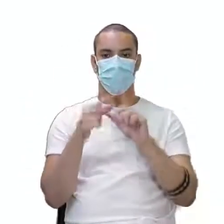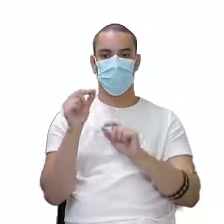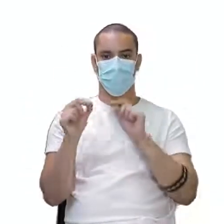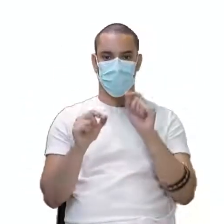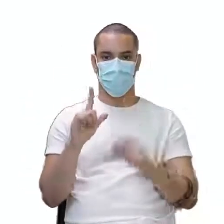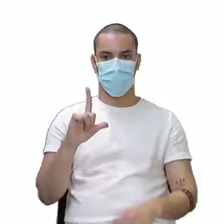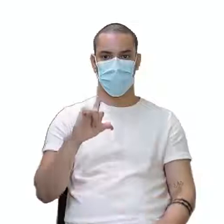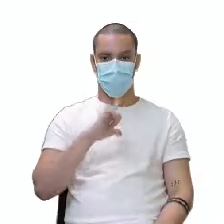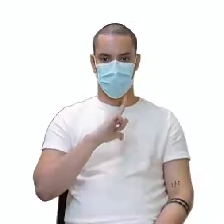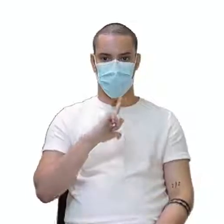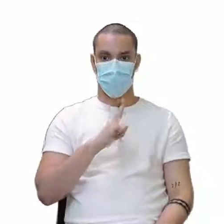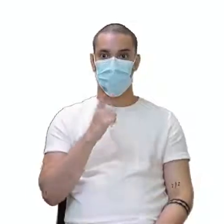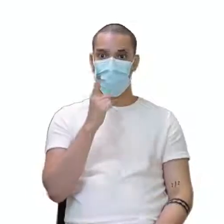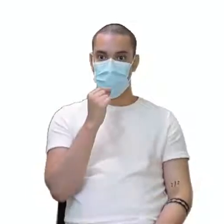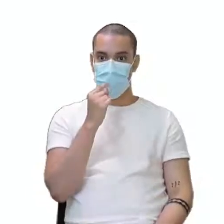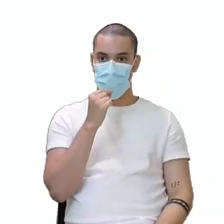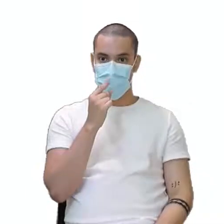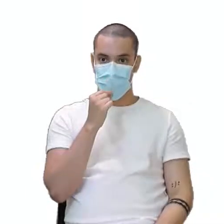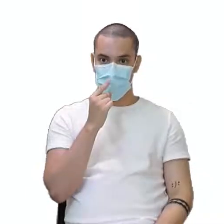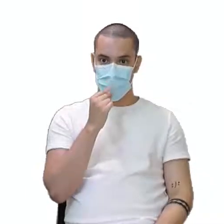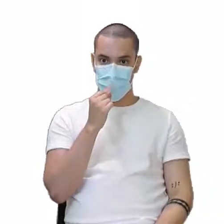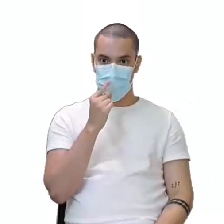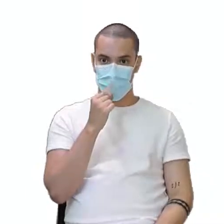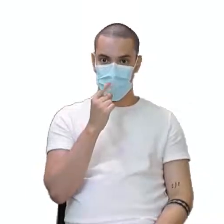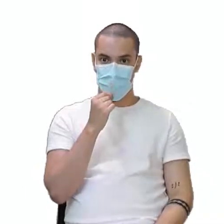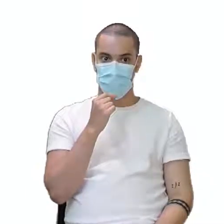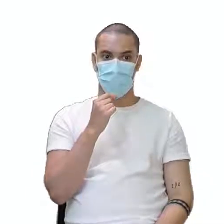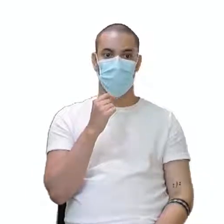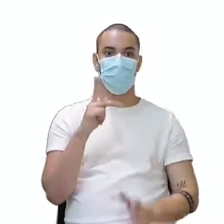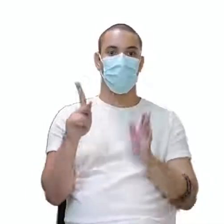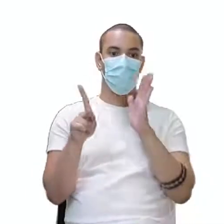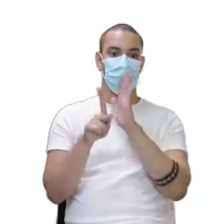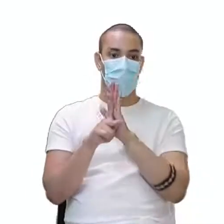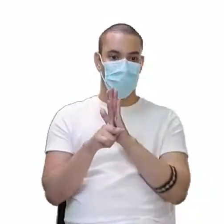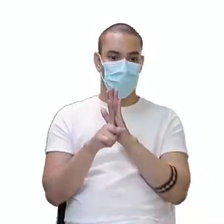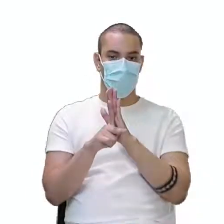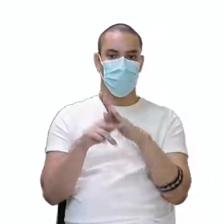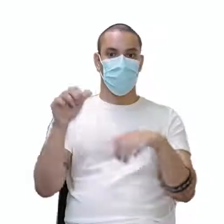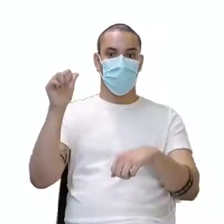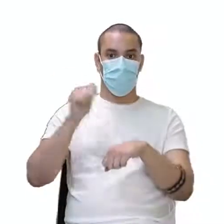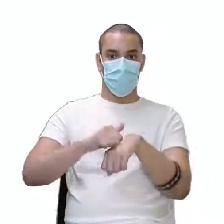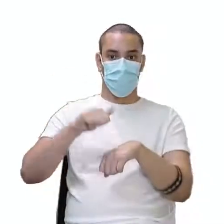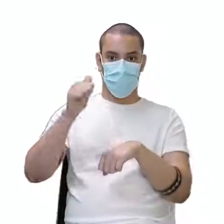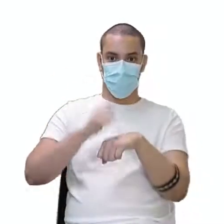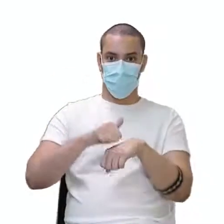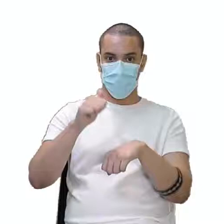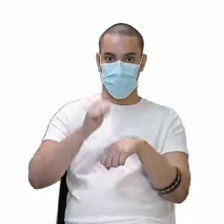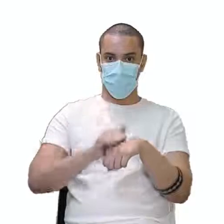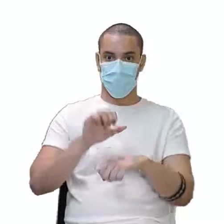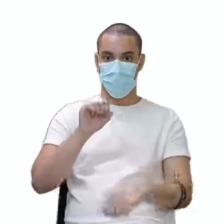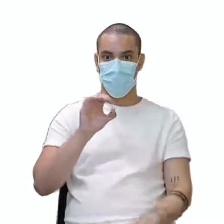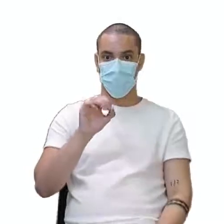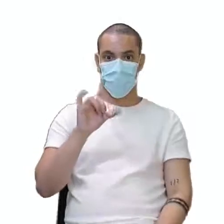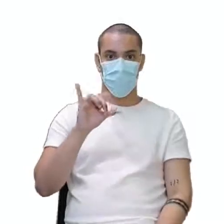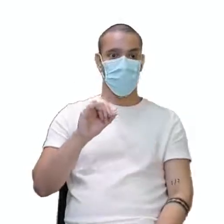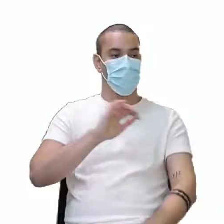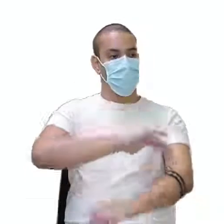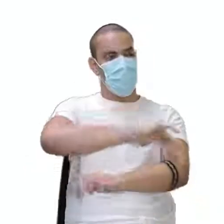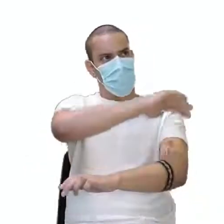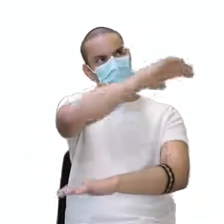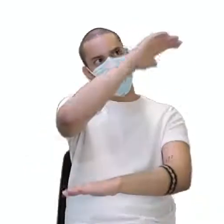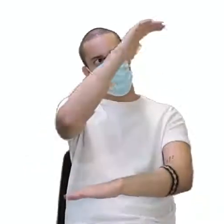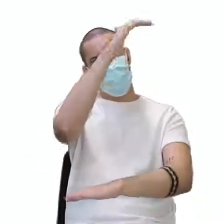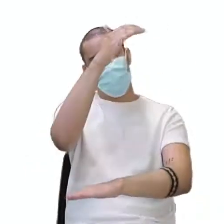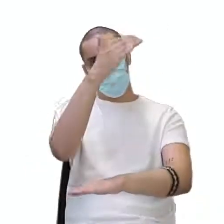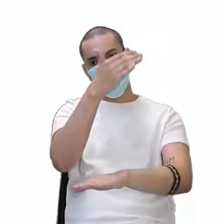ter a água no seu estado sólido, né? Lá no topo das montanhas,